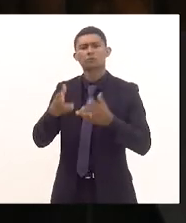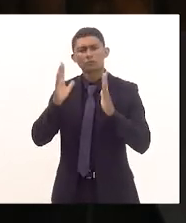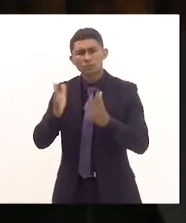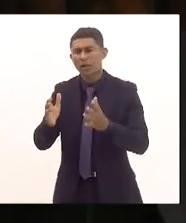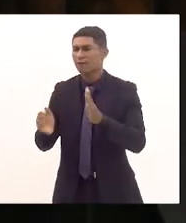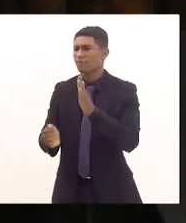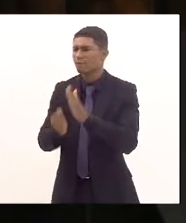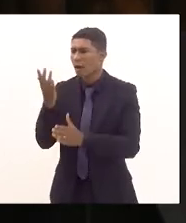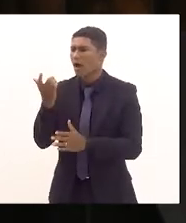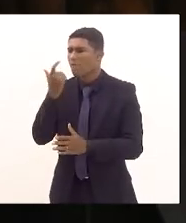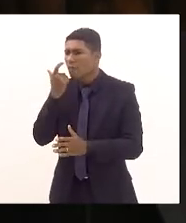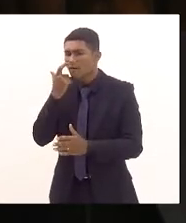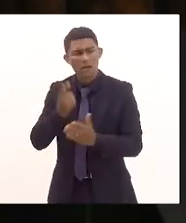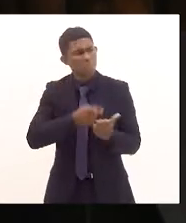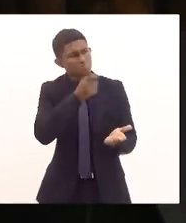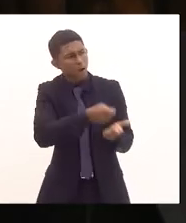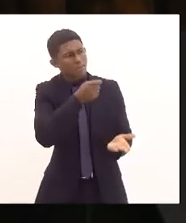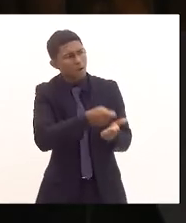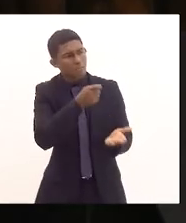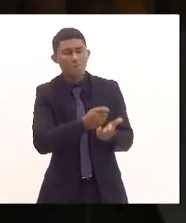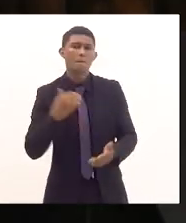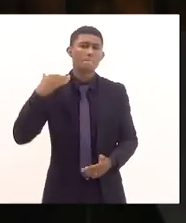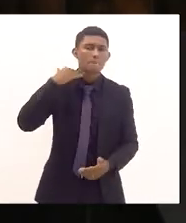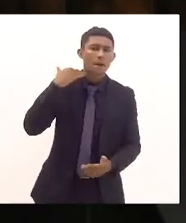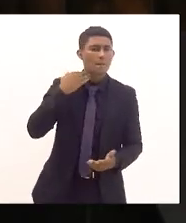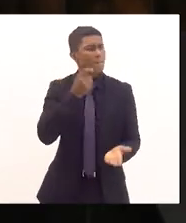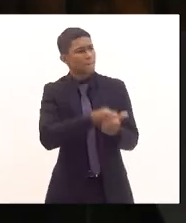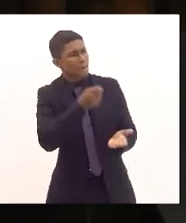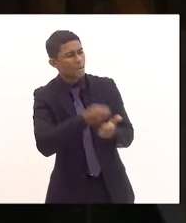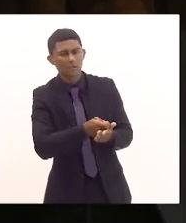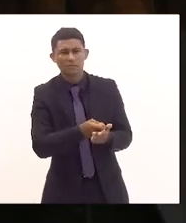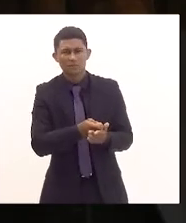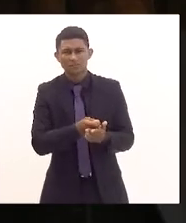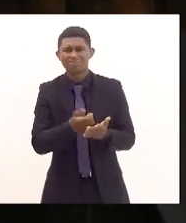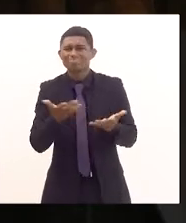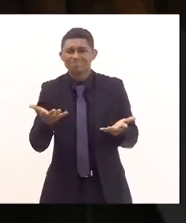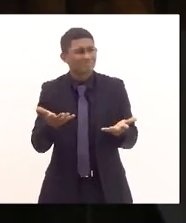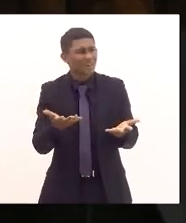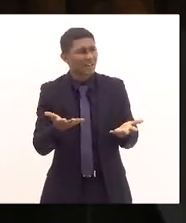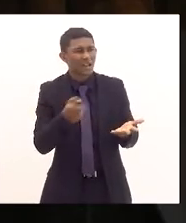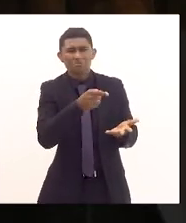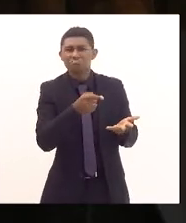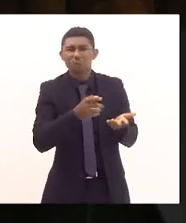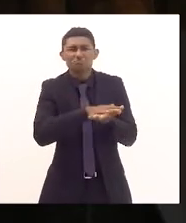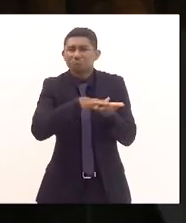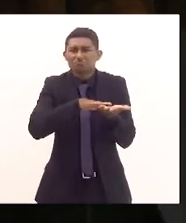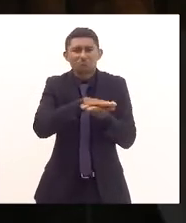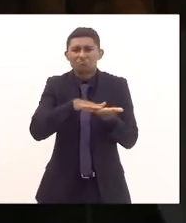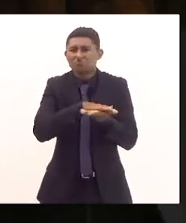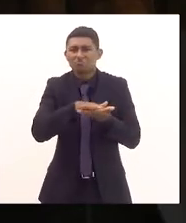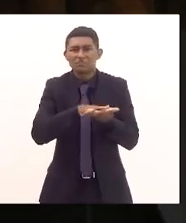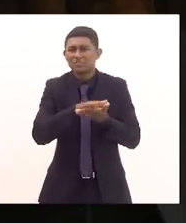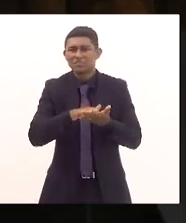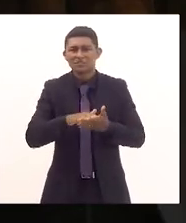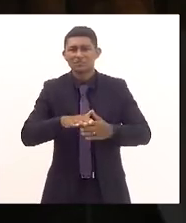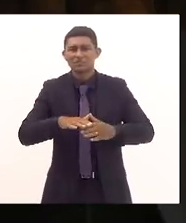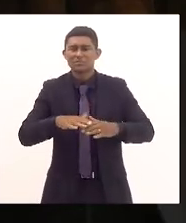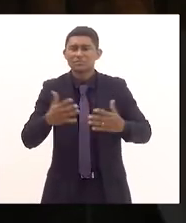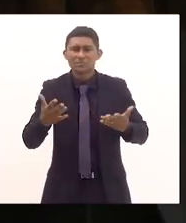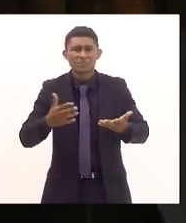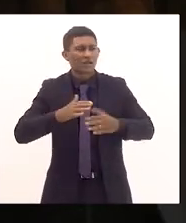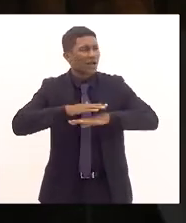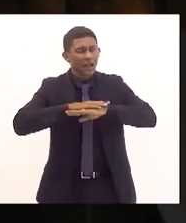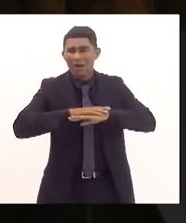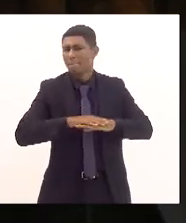cobramos de melhorias Mas já deu passou do limite falando uma linguagem aqui bem de